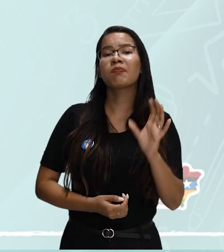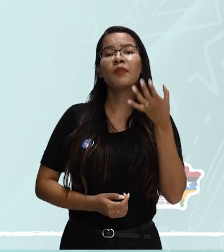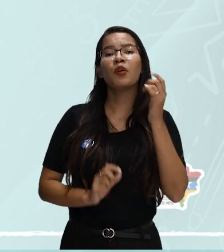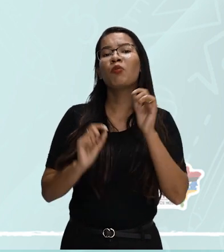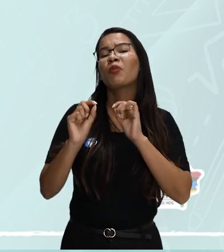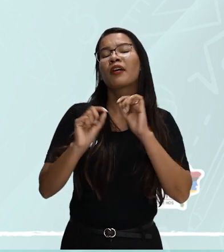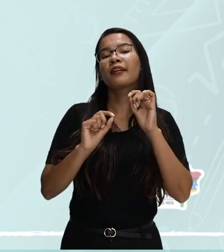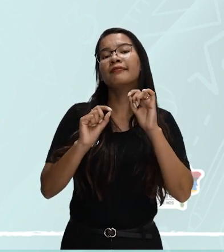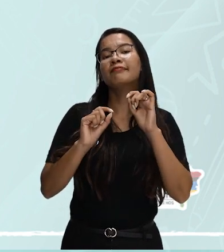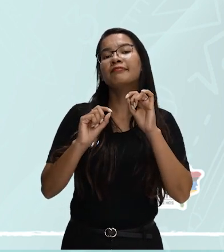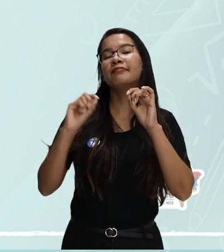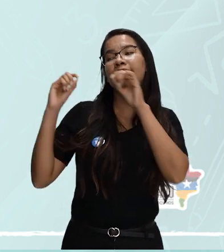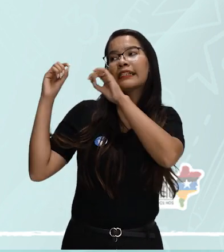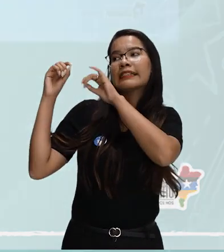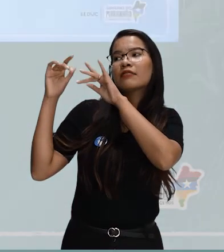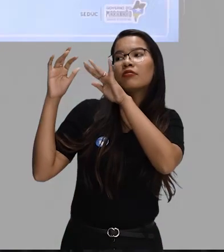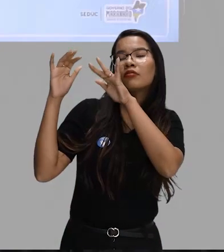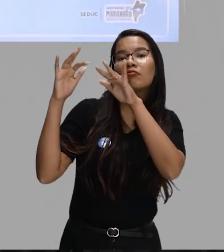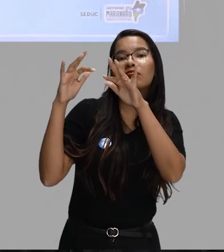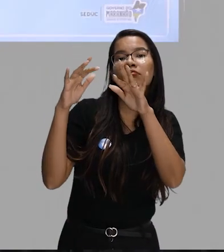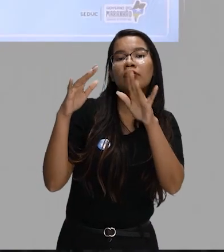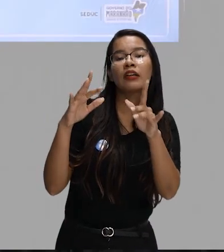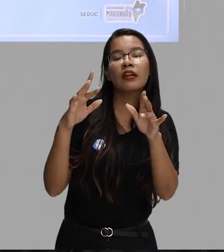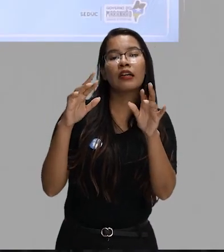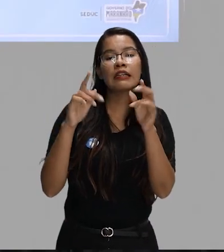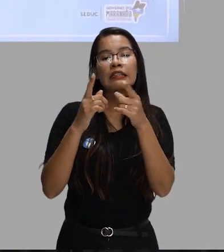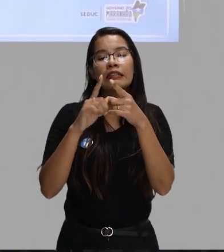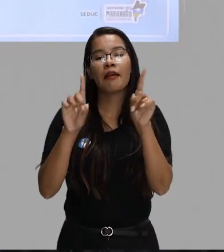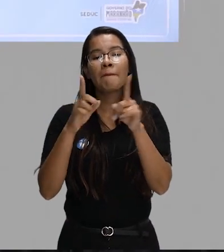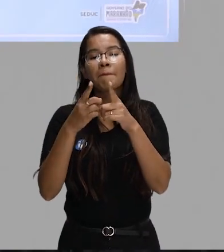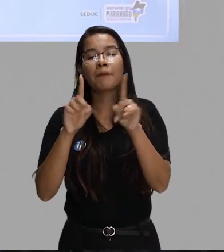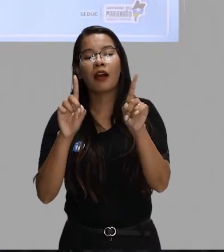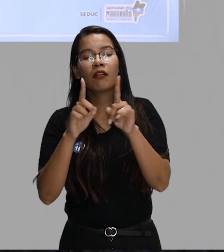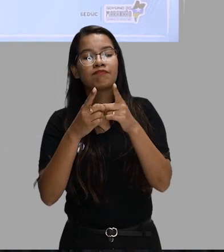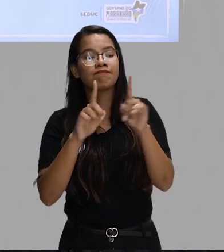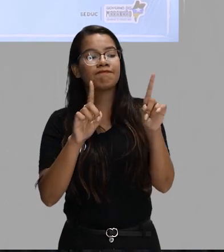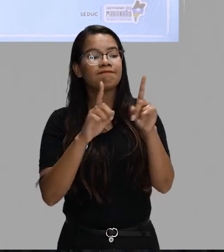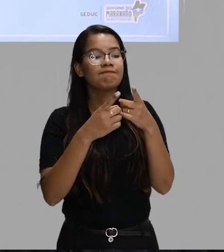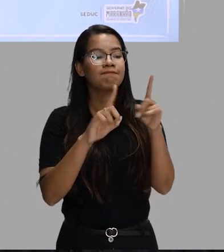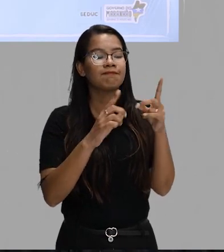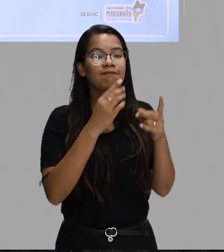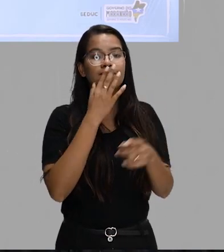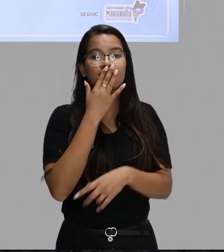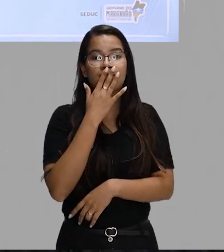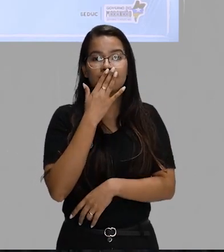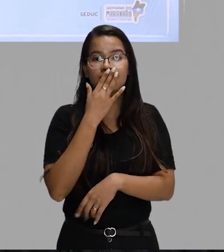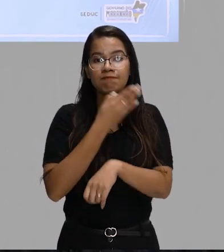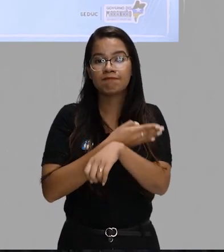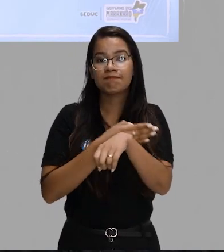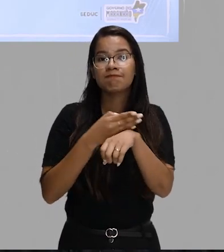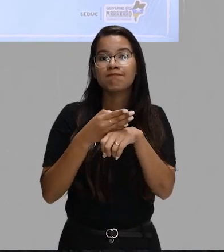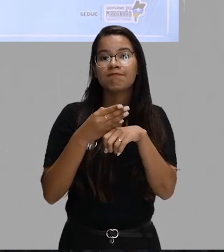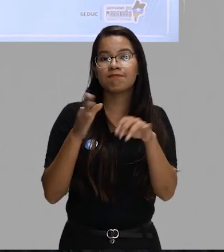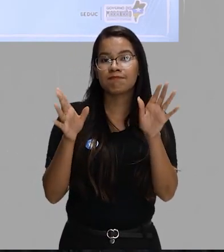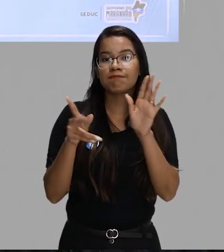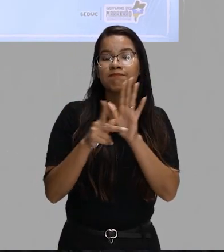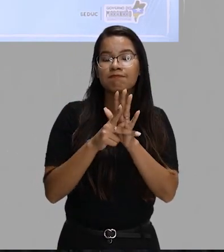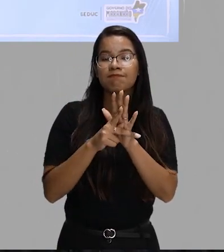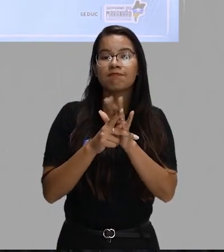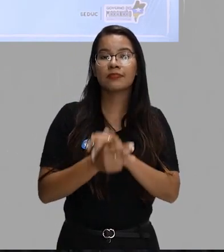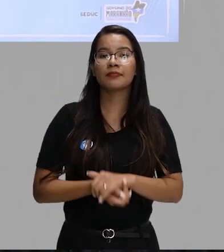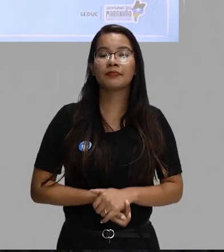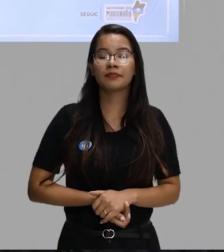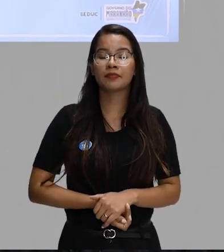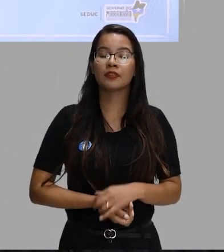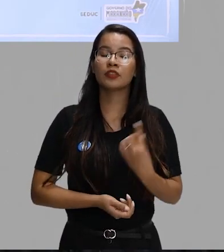daí a dispersão, ou seja, a separação das cores que compõem a luz branca. Okay? Nós podemos também